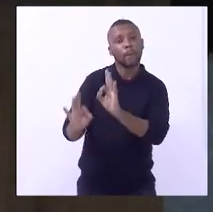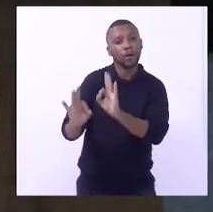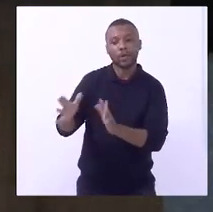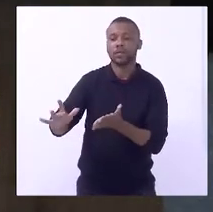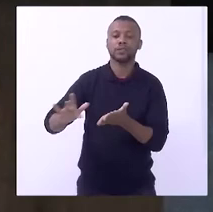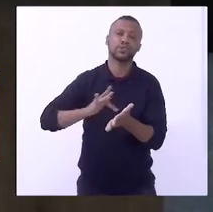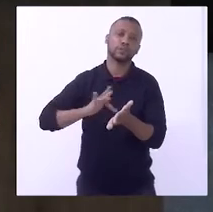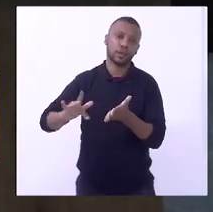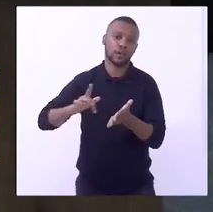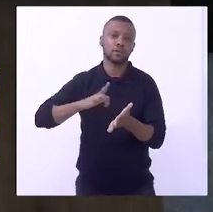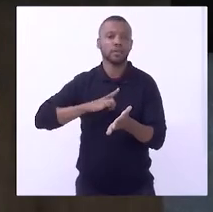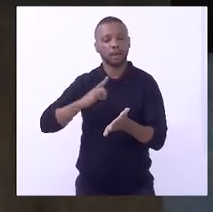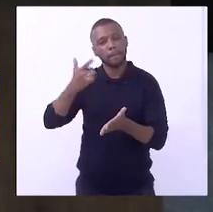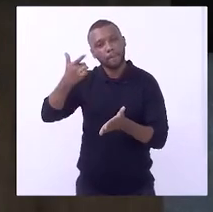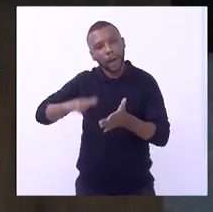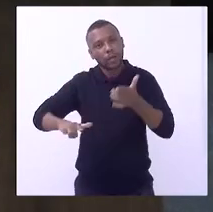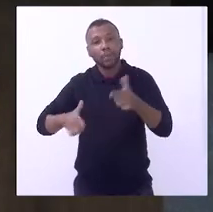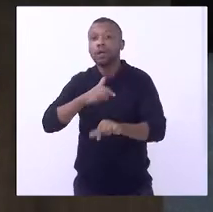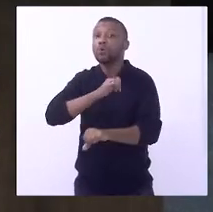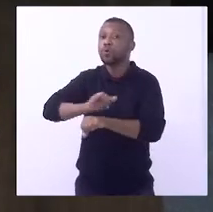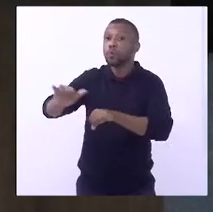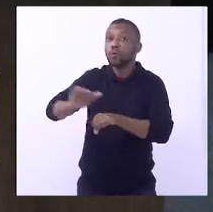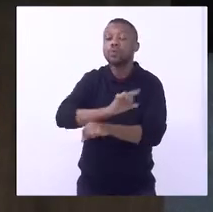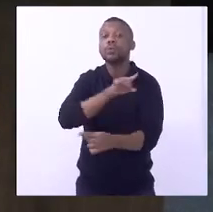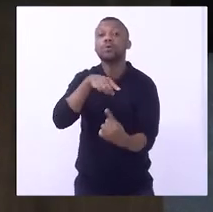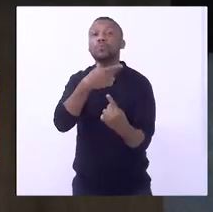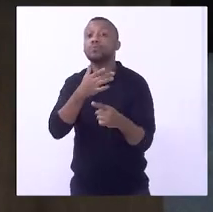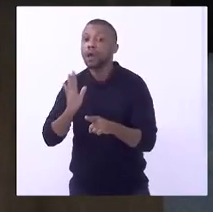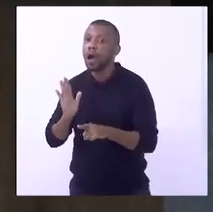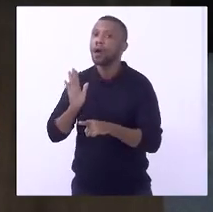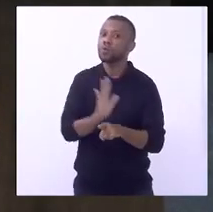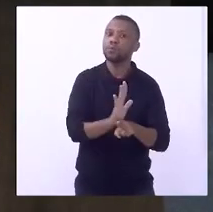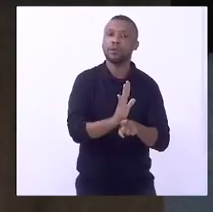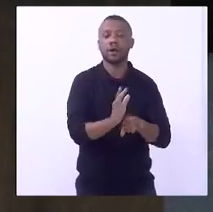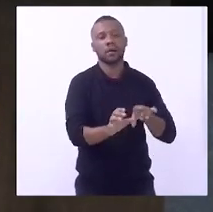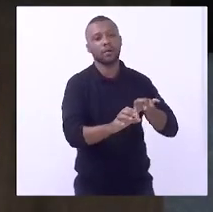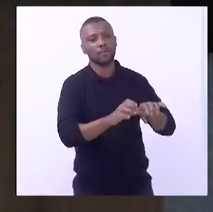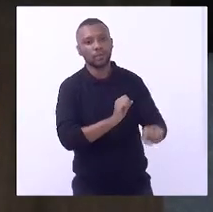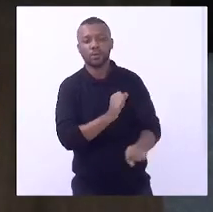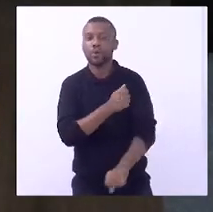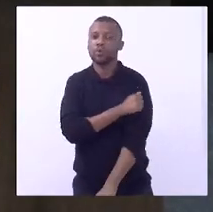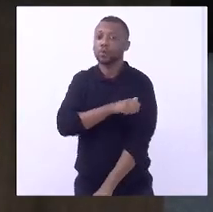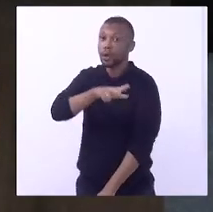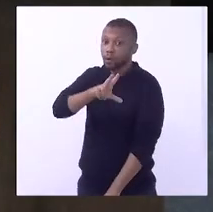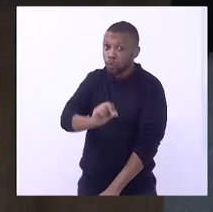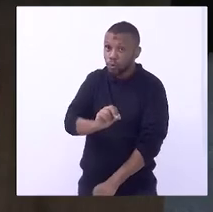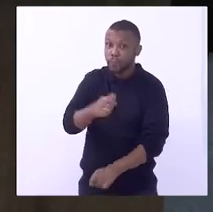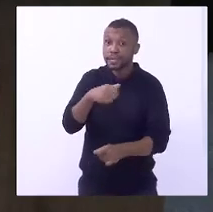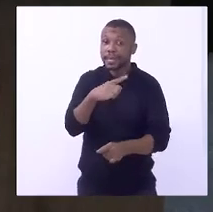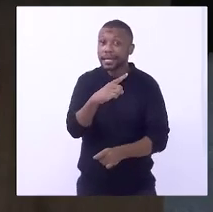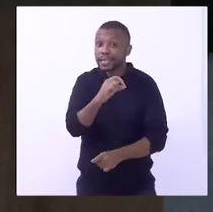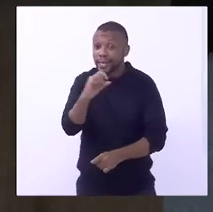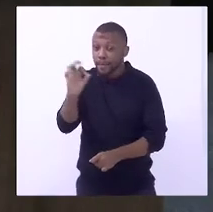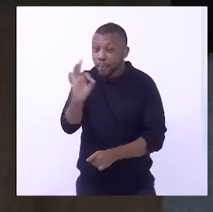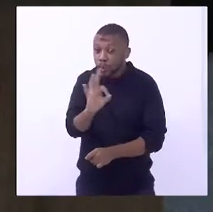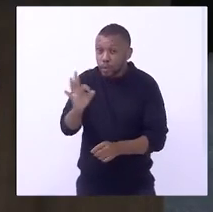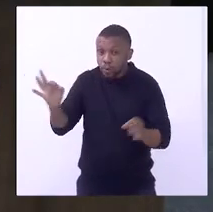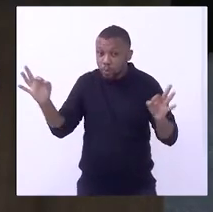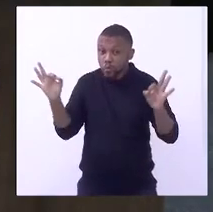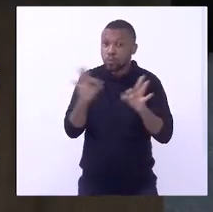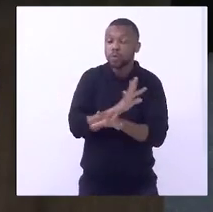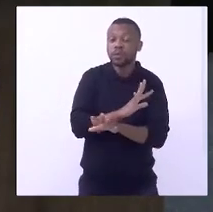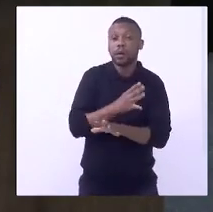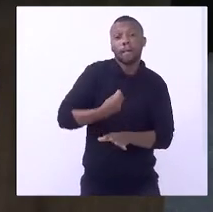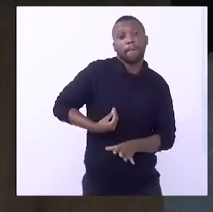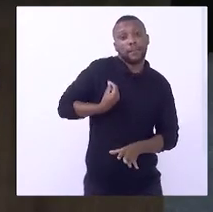ferramenta que colabore com a formação dos nossos estudantes, tem que ser fundamentalmente presencial, mas que se complemente com as ações